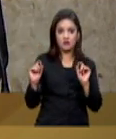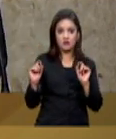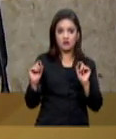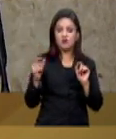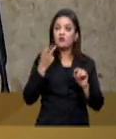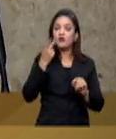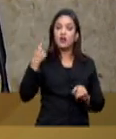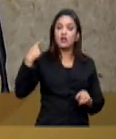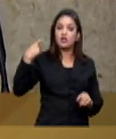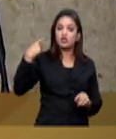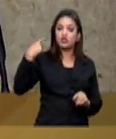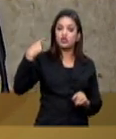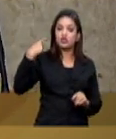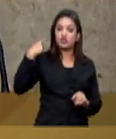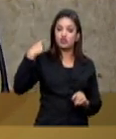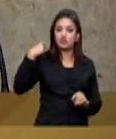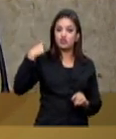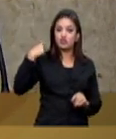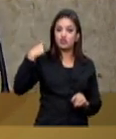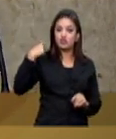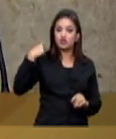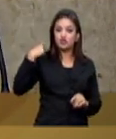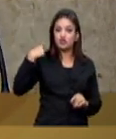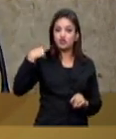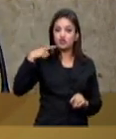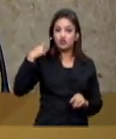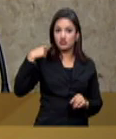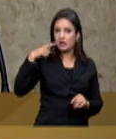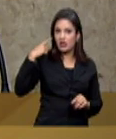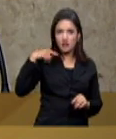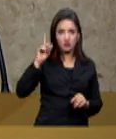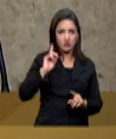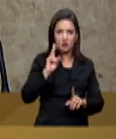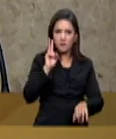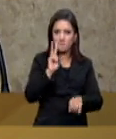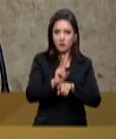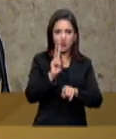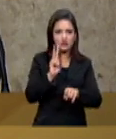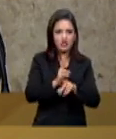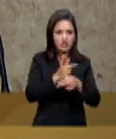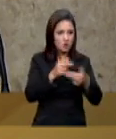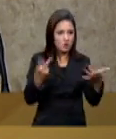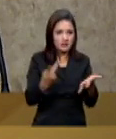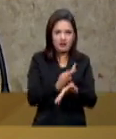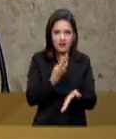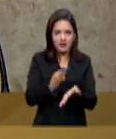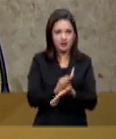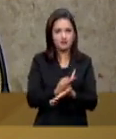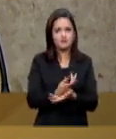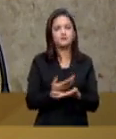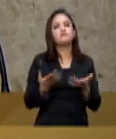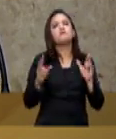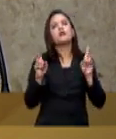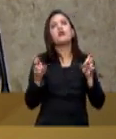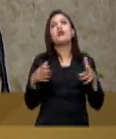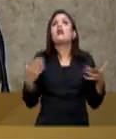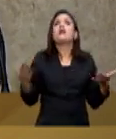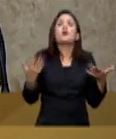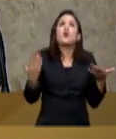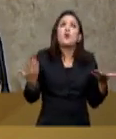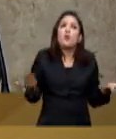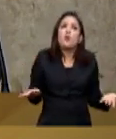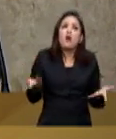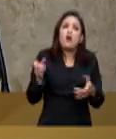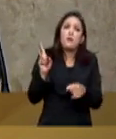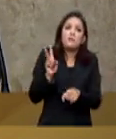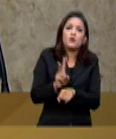o direito não serve à proteção de iniquidades. Então, que tipo de proteção pode